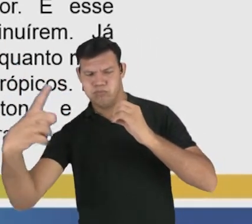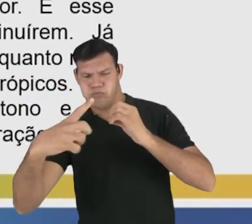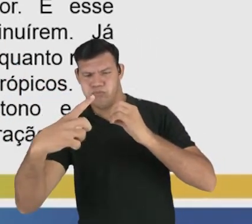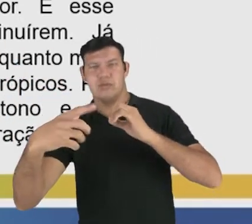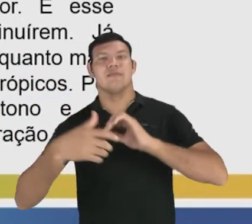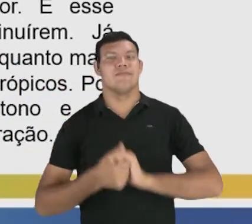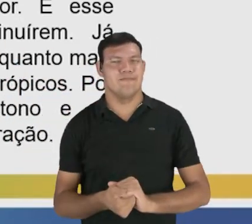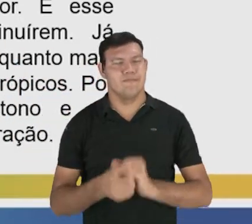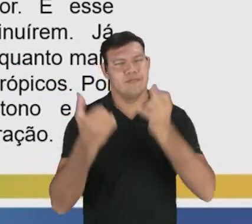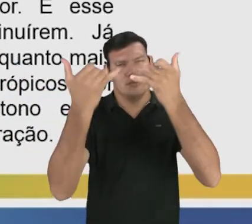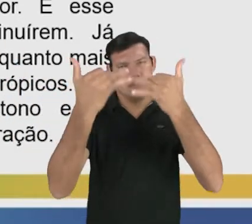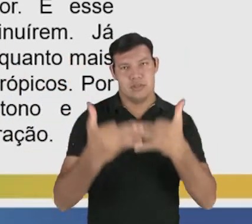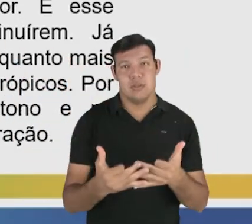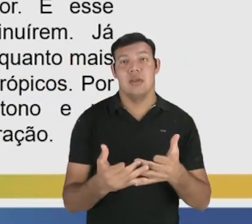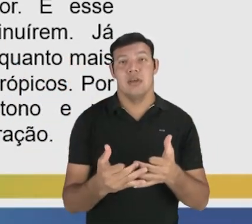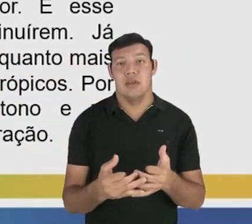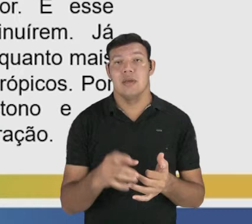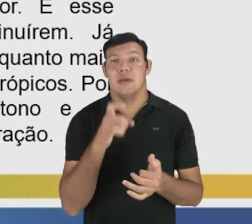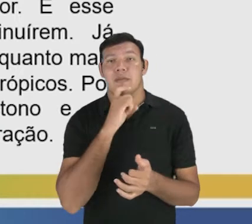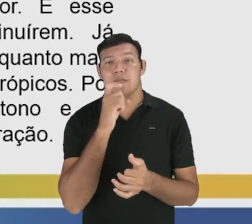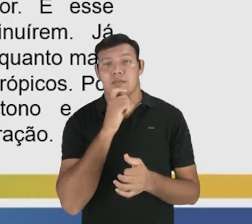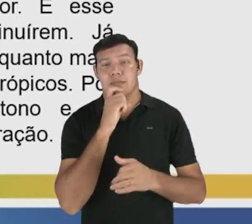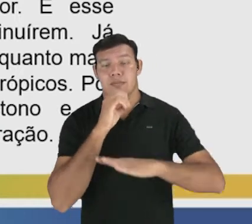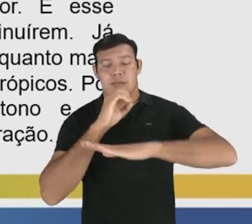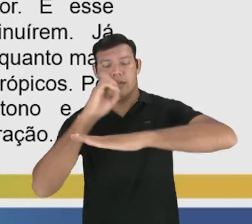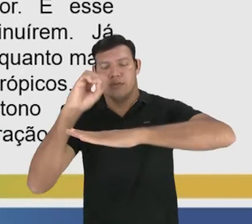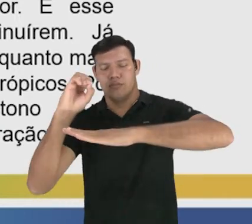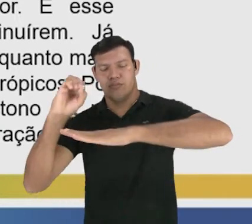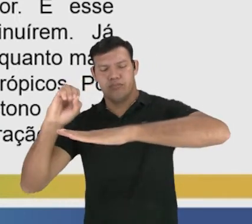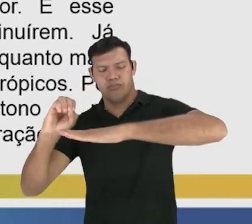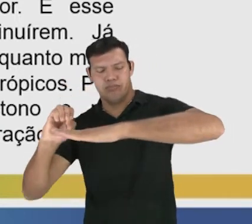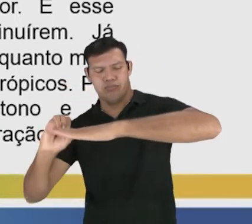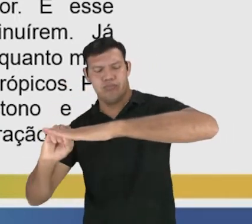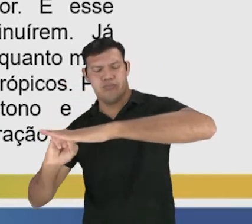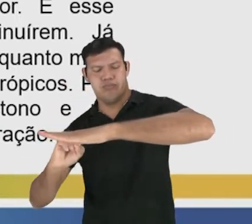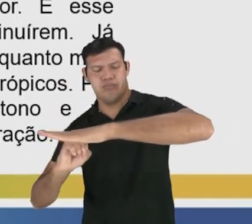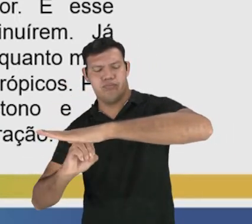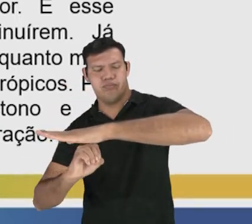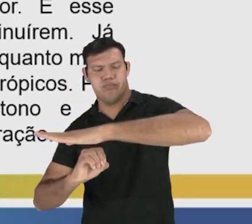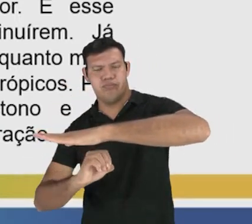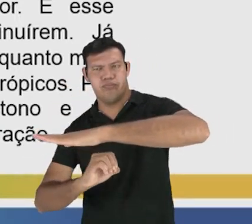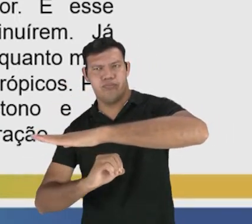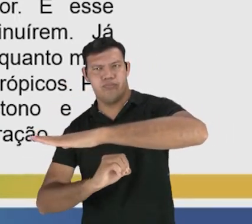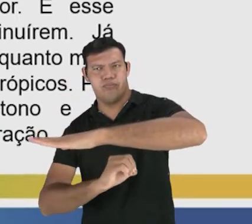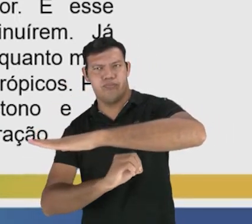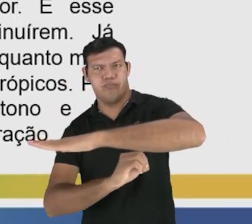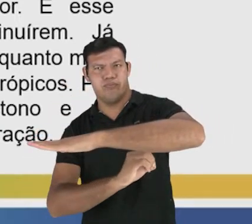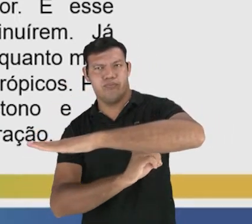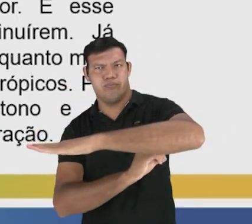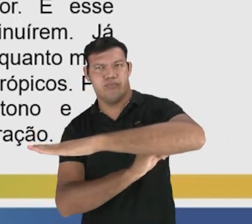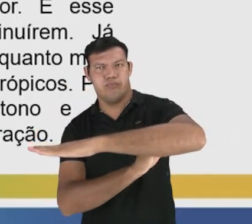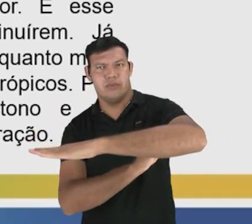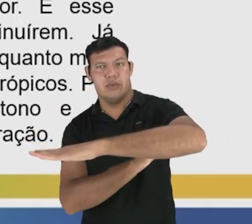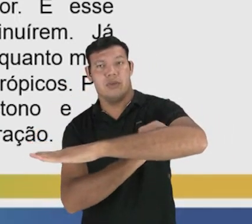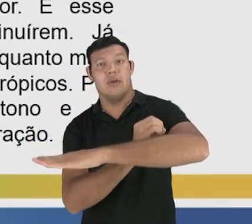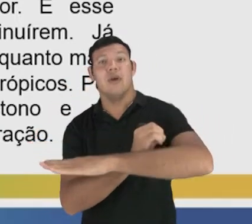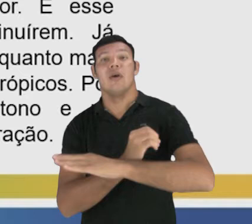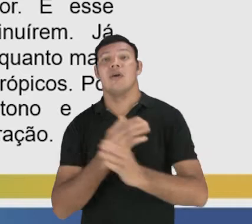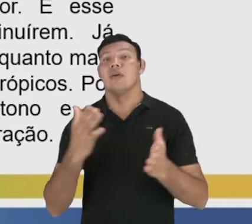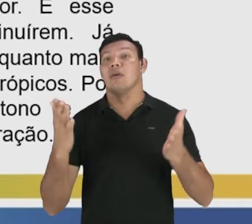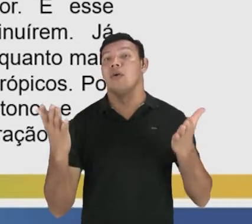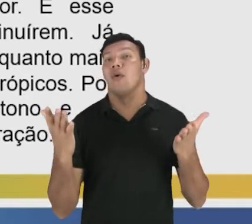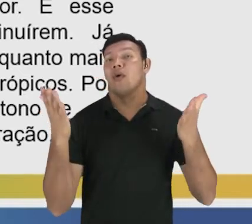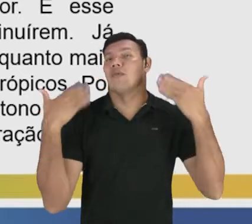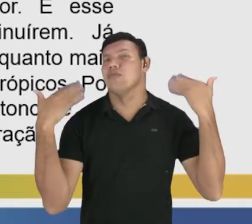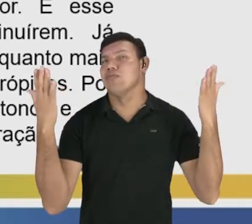já. Durante o inverno, as noites elas são mais longas e durante o verão, os